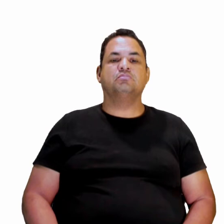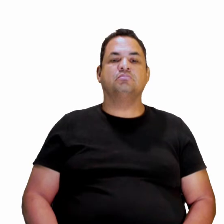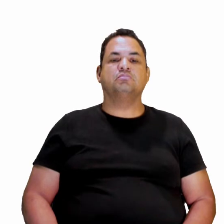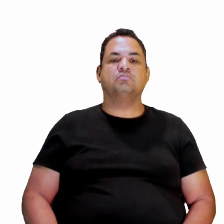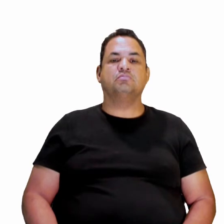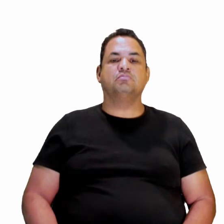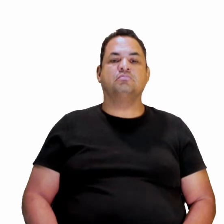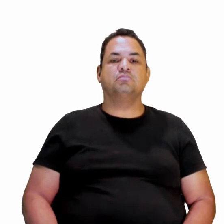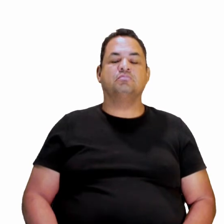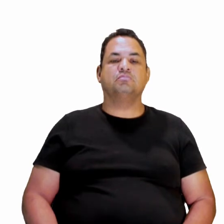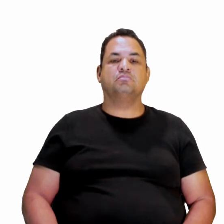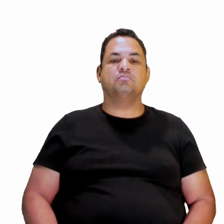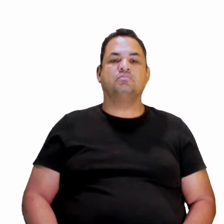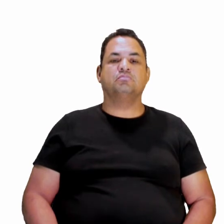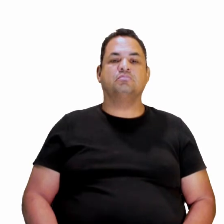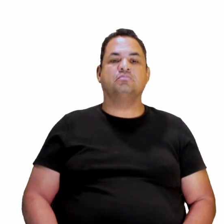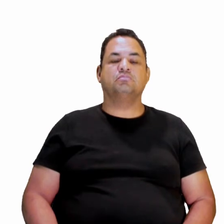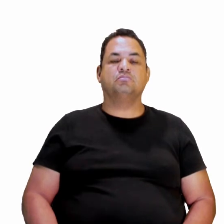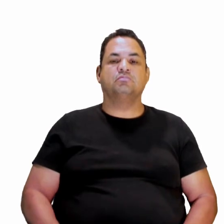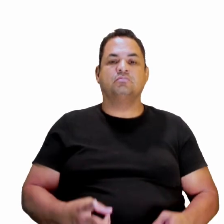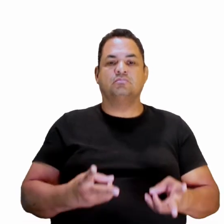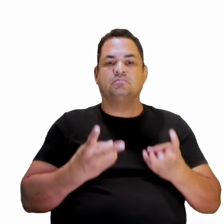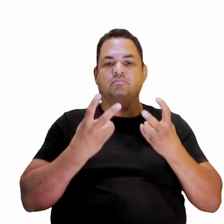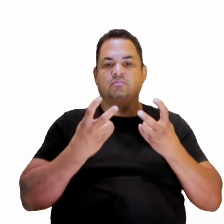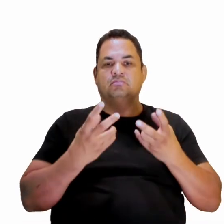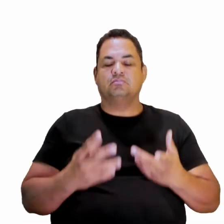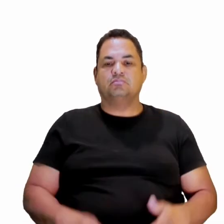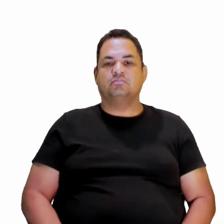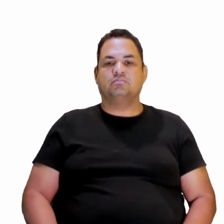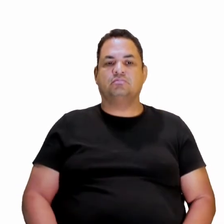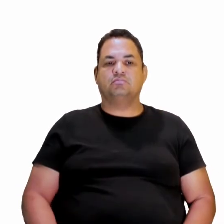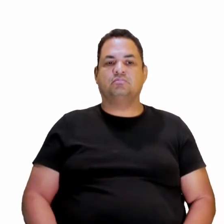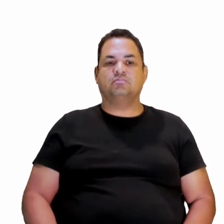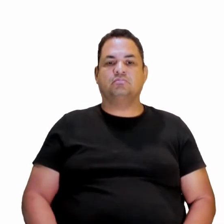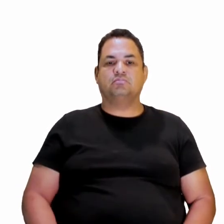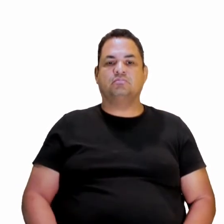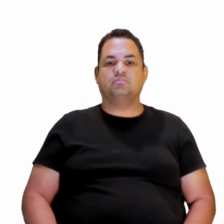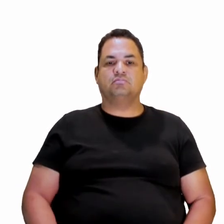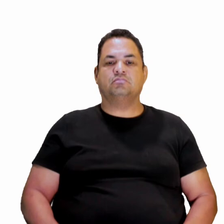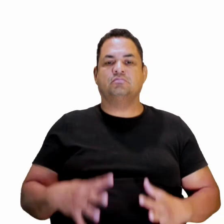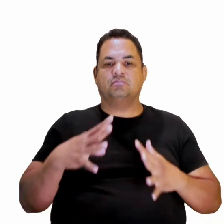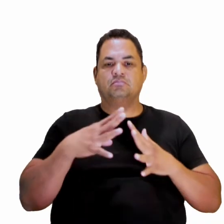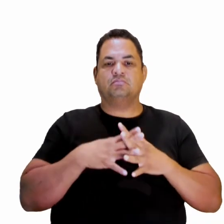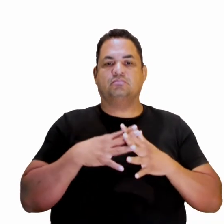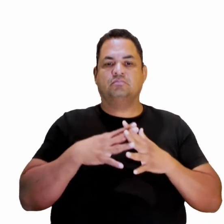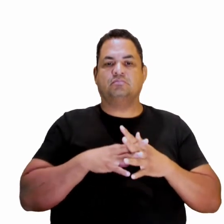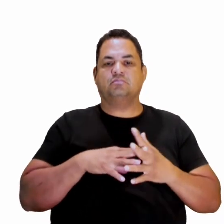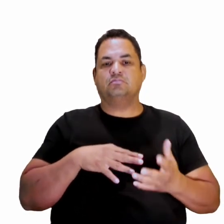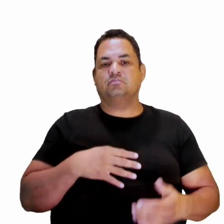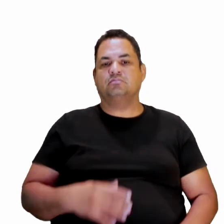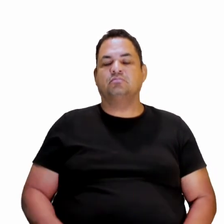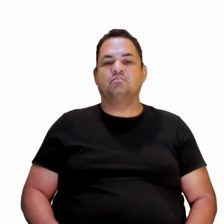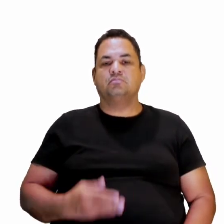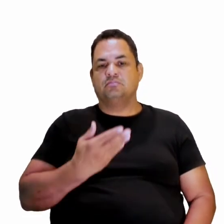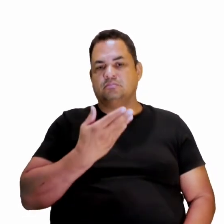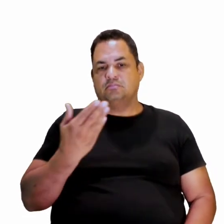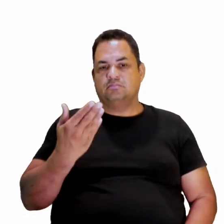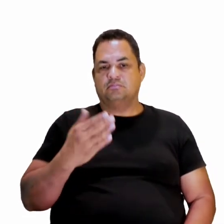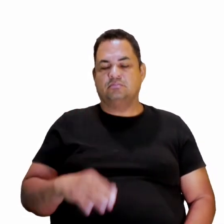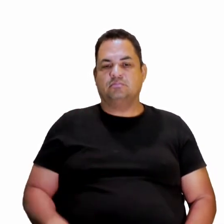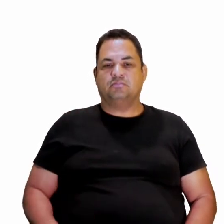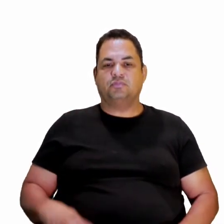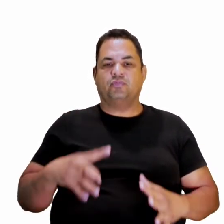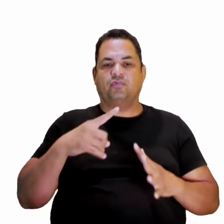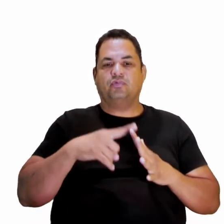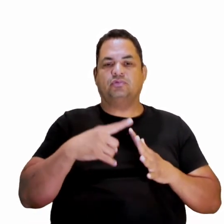open. Aí vocês percebam que é sim aquela questão de consoante, vogal, consoante. Ok,